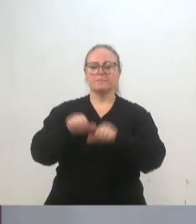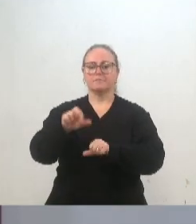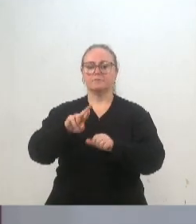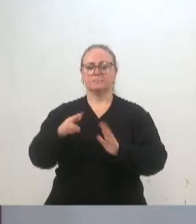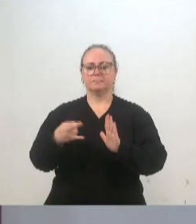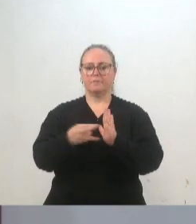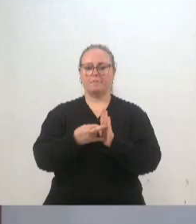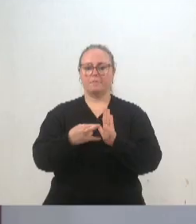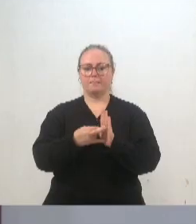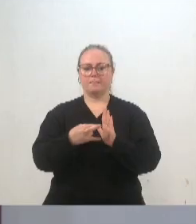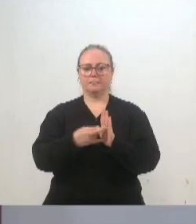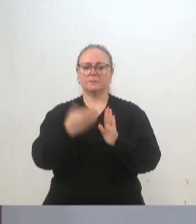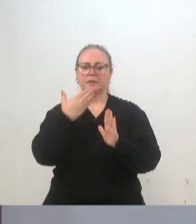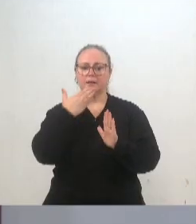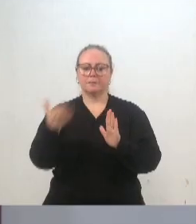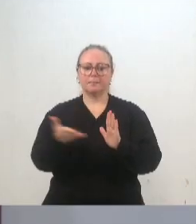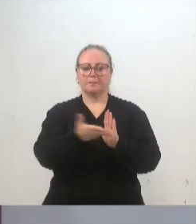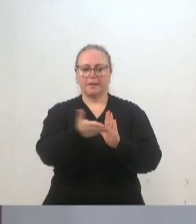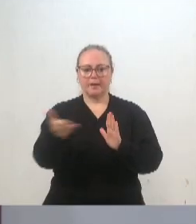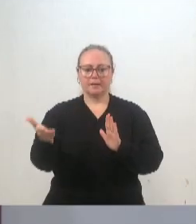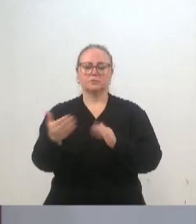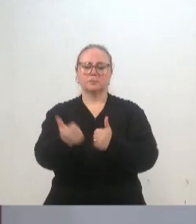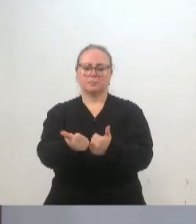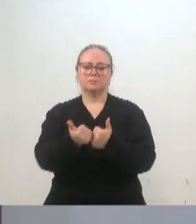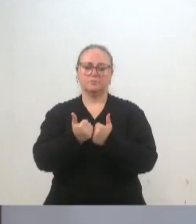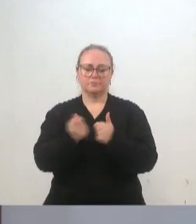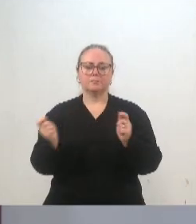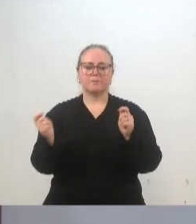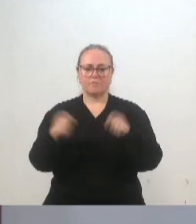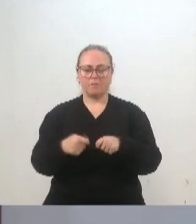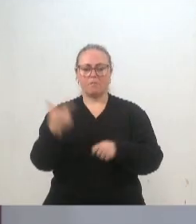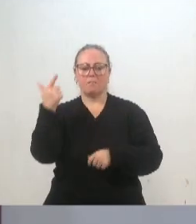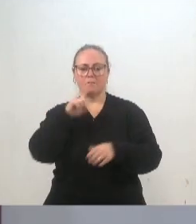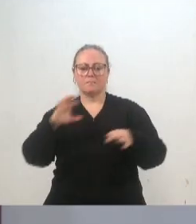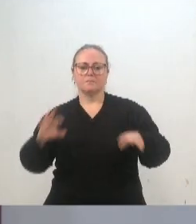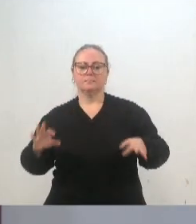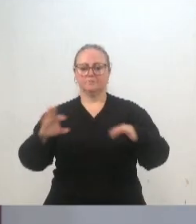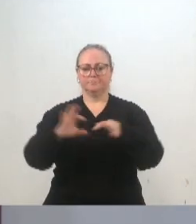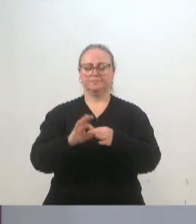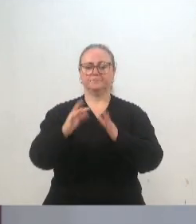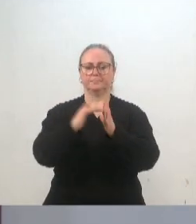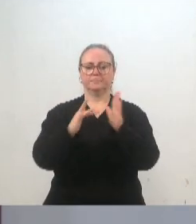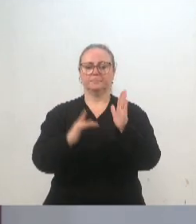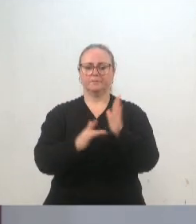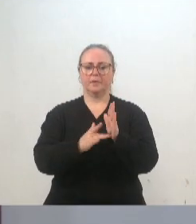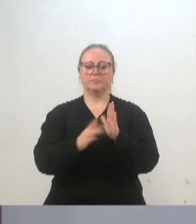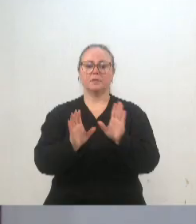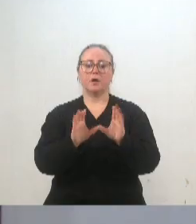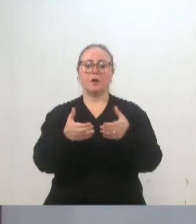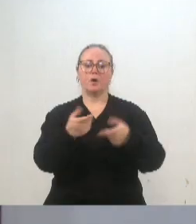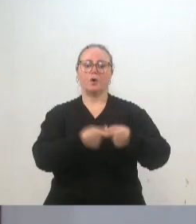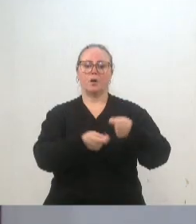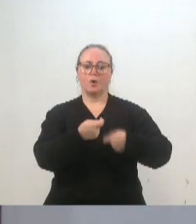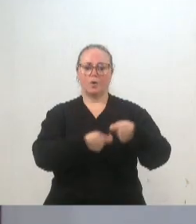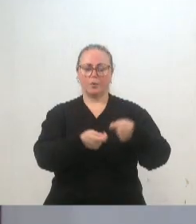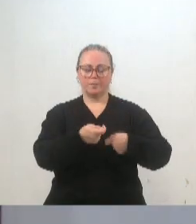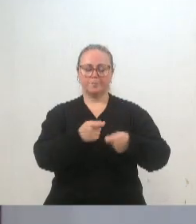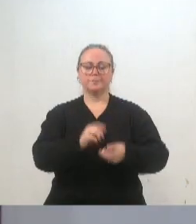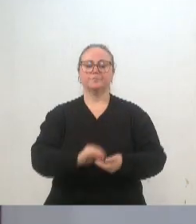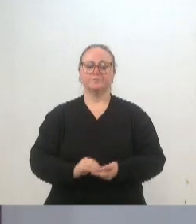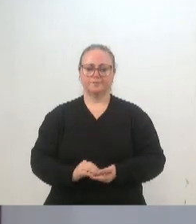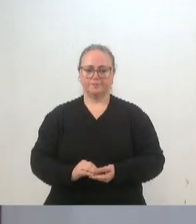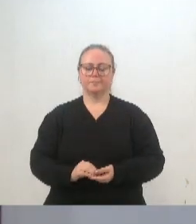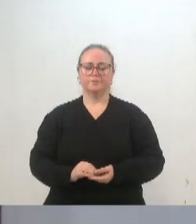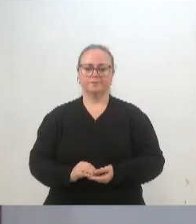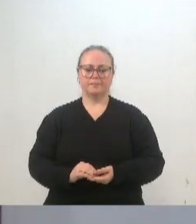interno, e peço que vocês também apoiem, para a gente incluir também como pauta na Comissão de Finanças, porque não dá, gente, para a